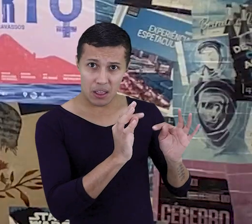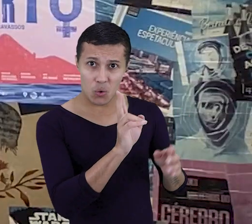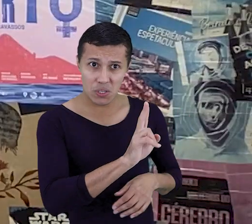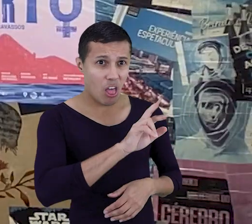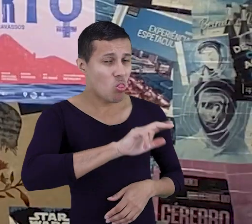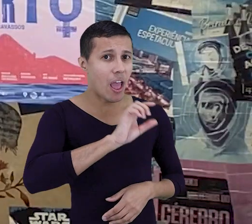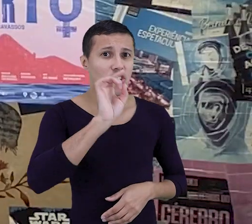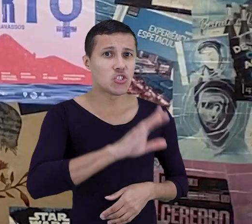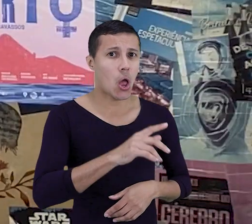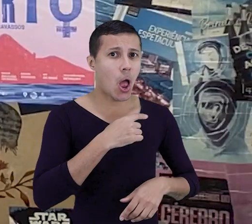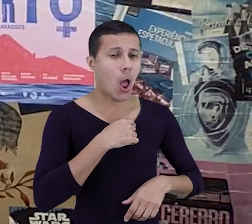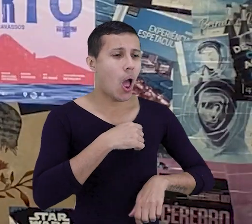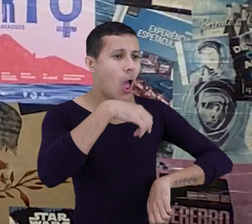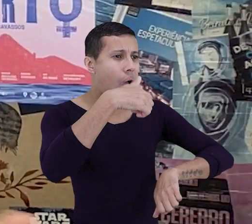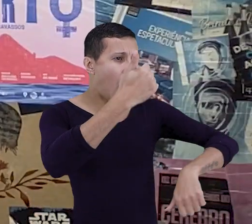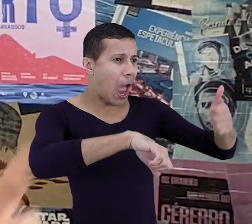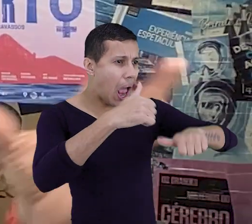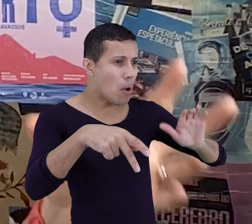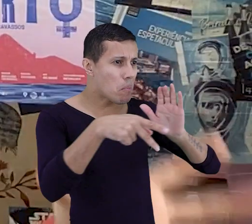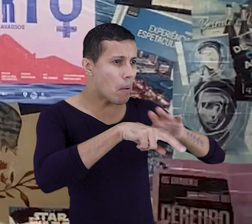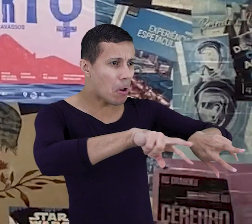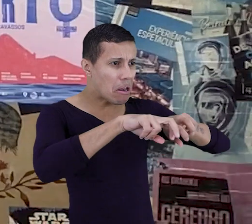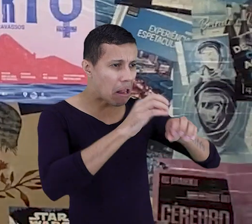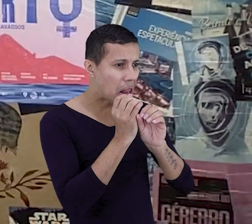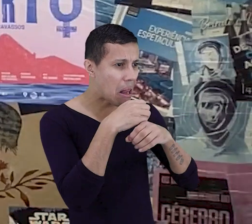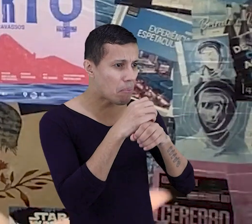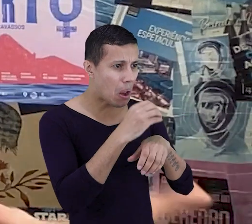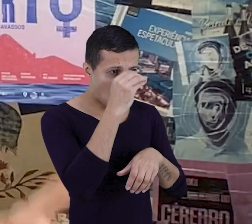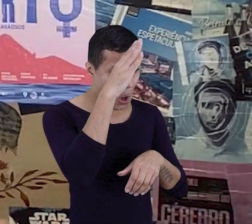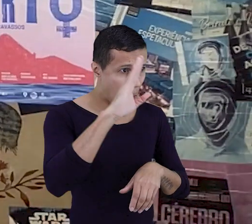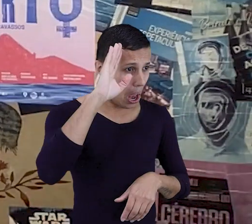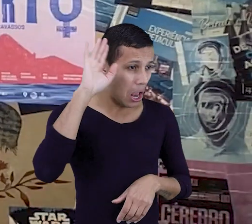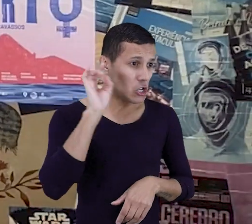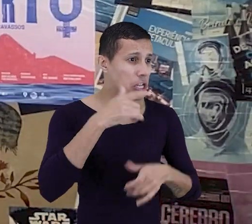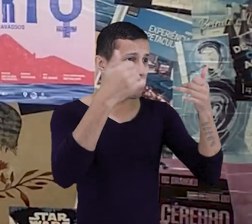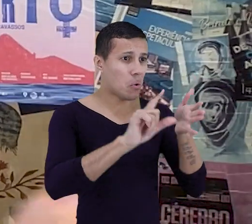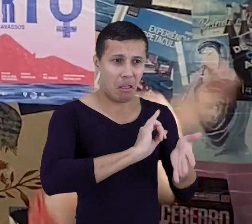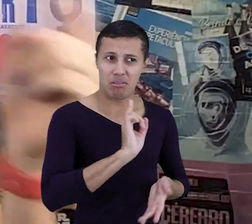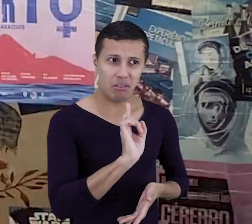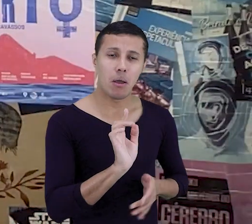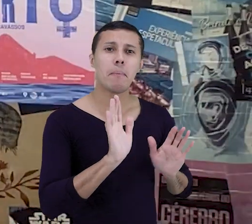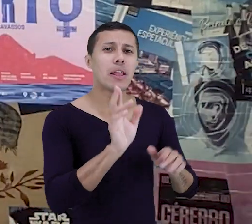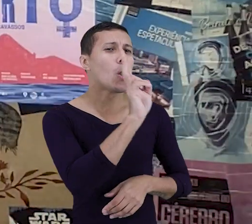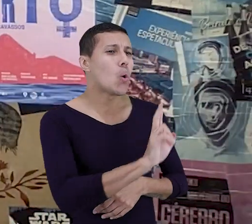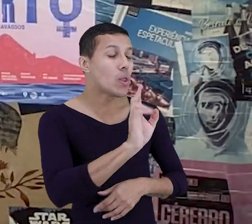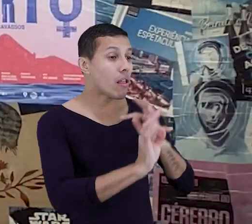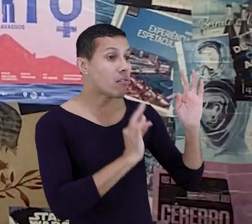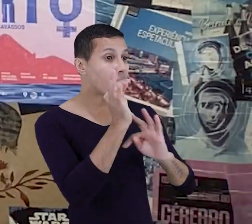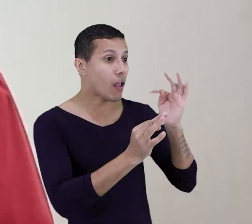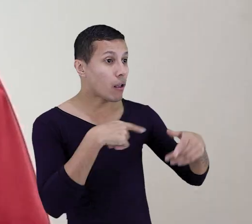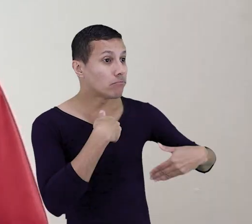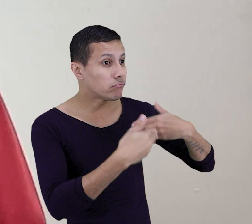é simplesmente uma análise de laboratório ou algo de conhecimento acadêmico, como você falou antes. Você está usando tecnologia